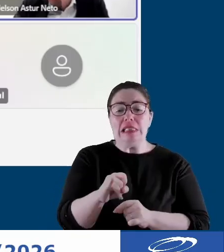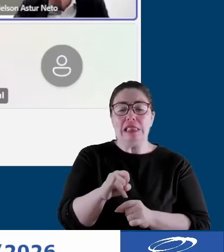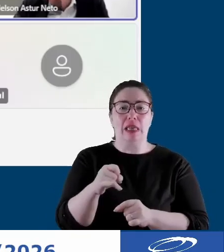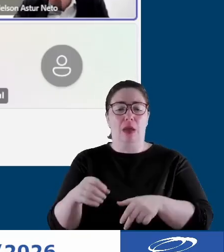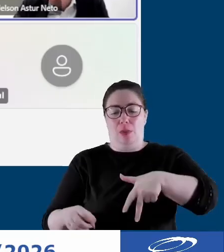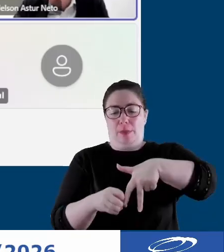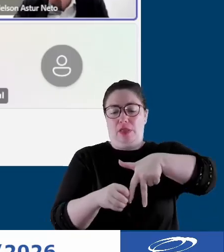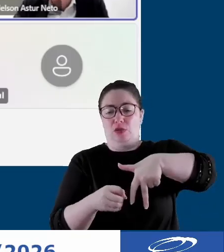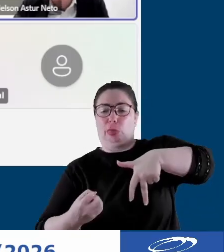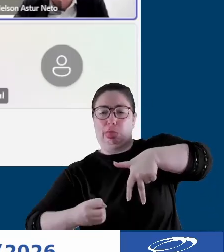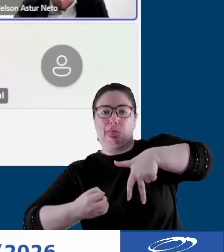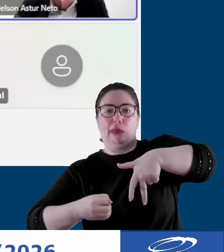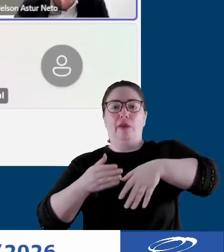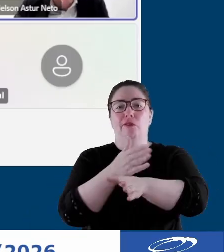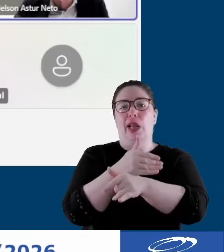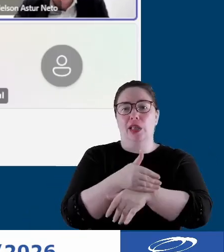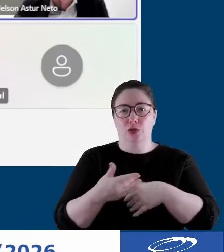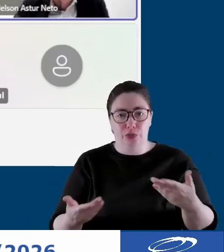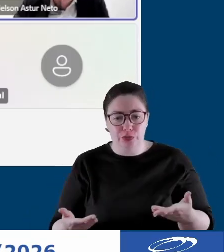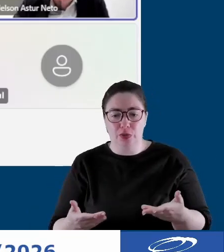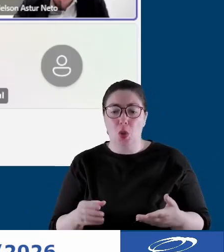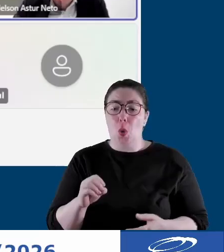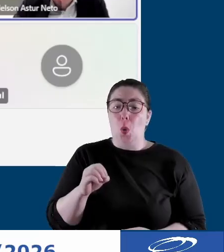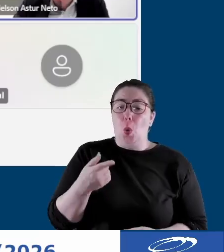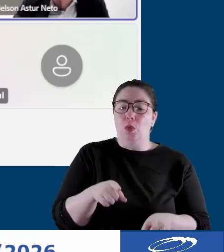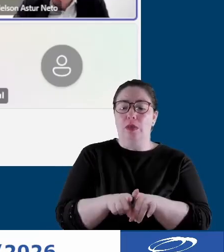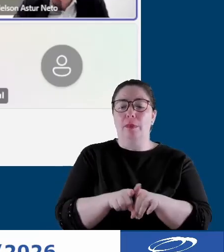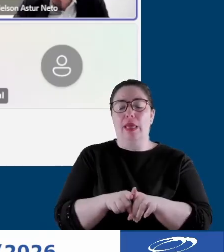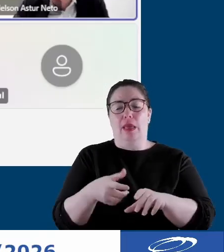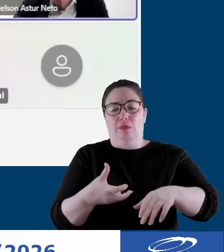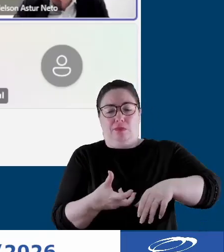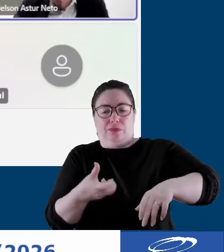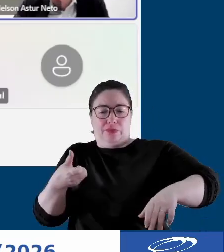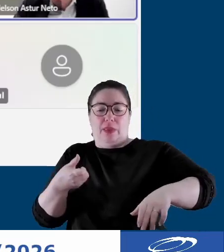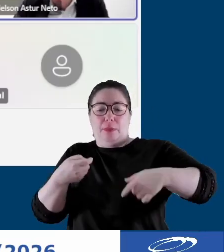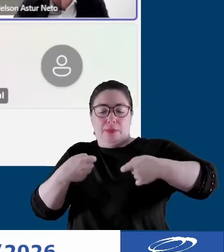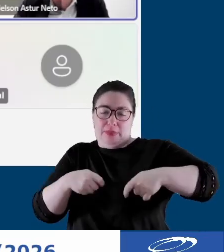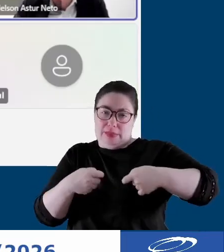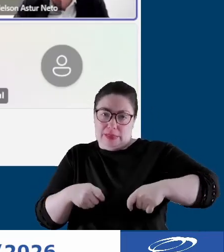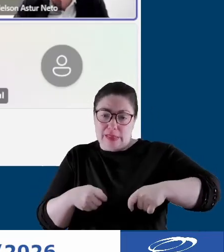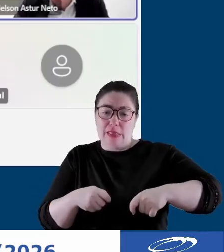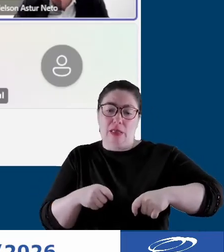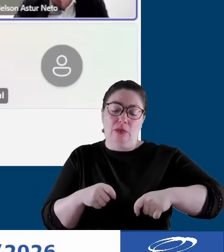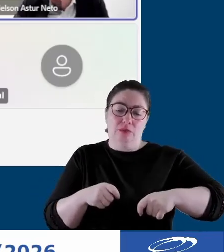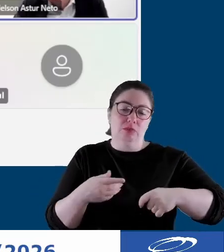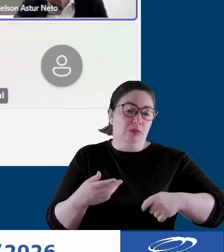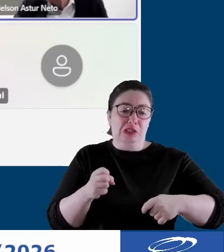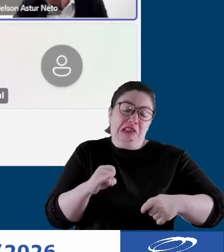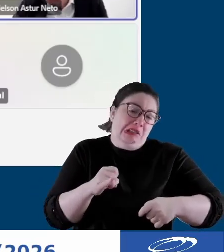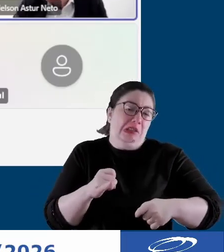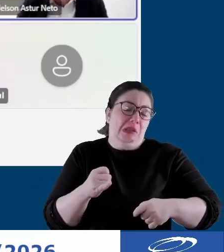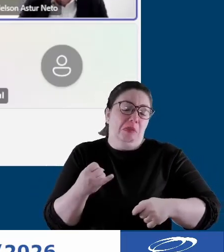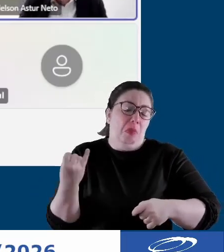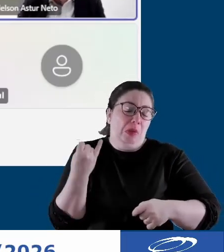uma arma muito boa quando a gente quer fazer uma biópsia por agulha, uma biópsia guiada, seja direto na tomografia